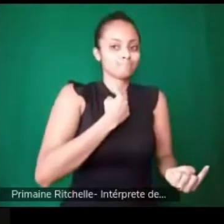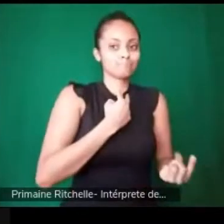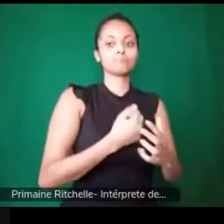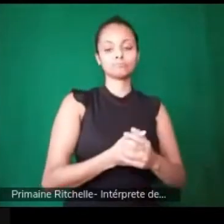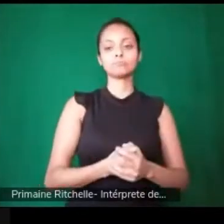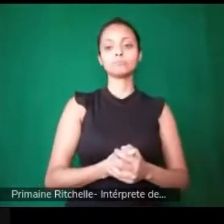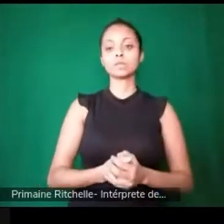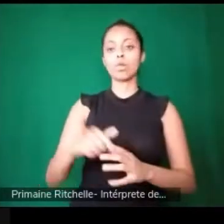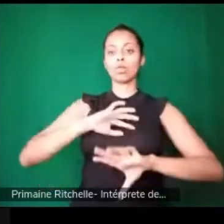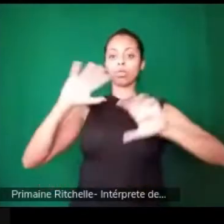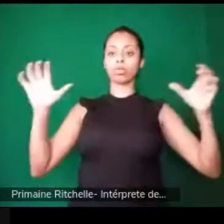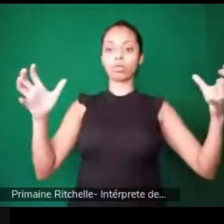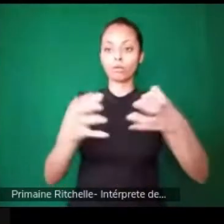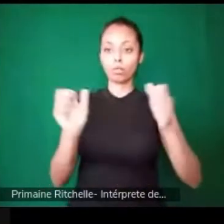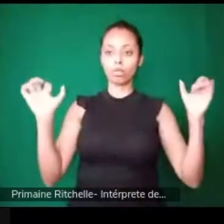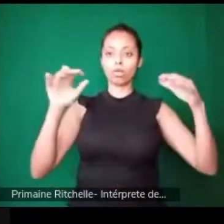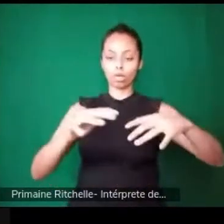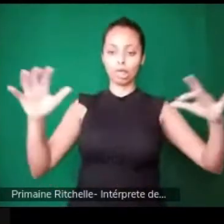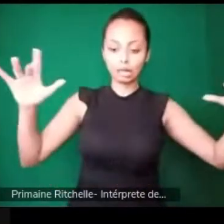em torno da mesa de trabalho.